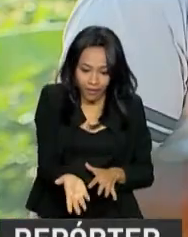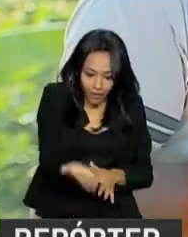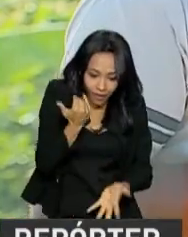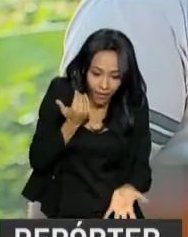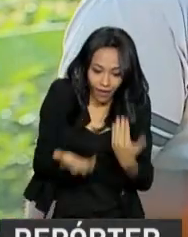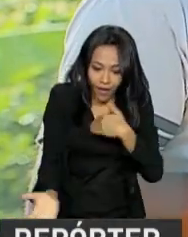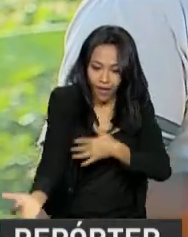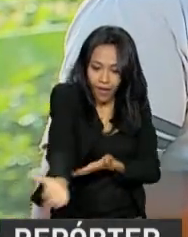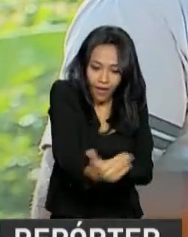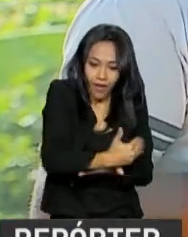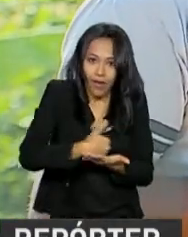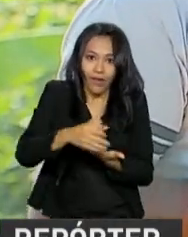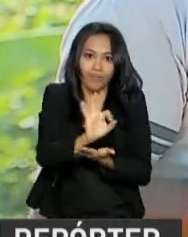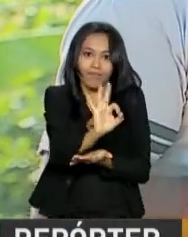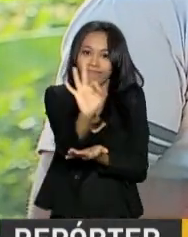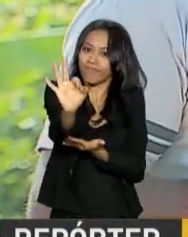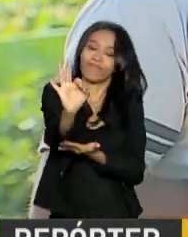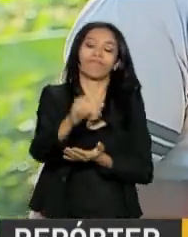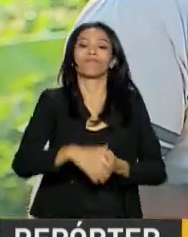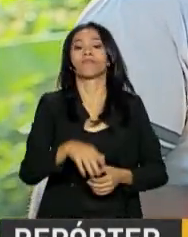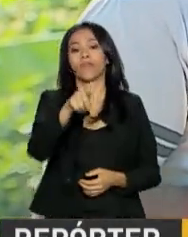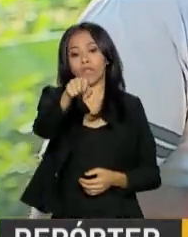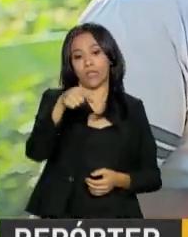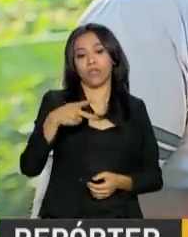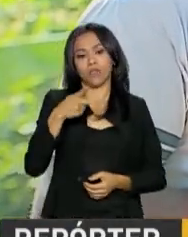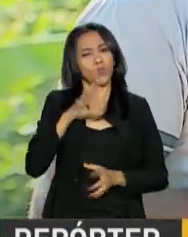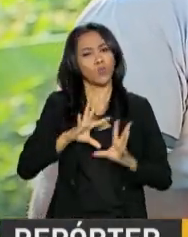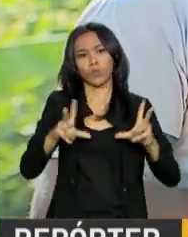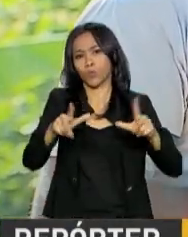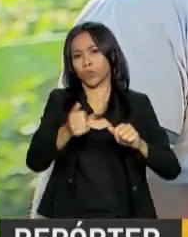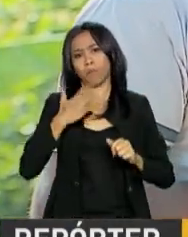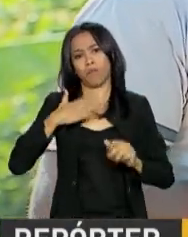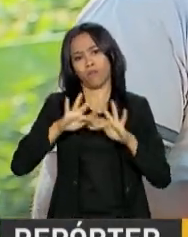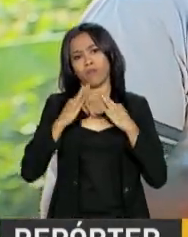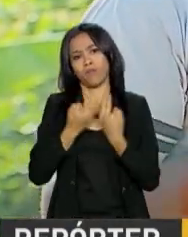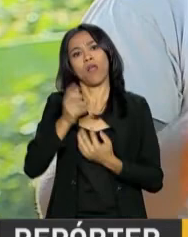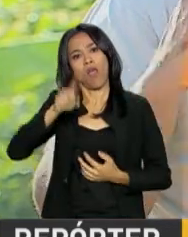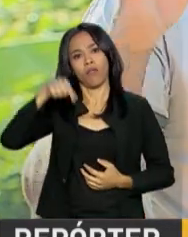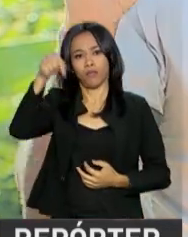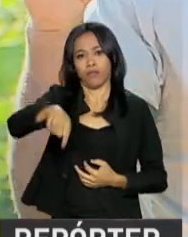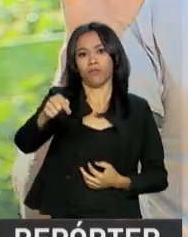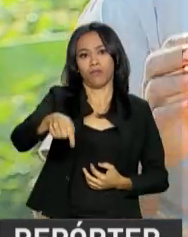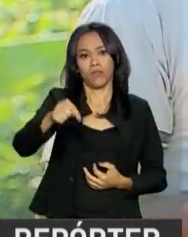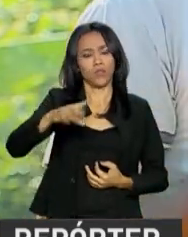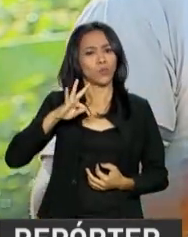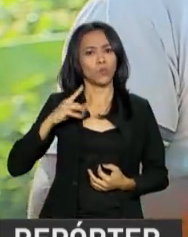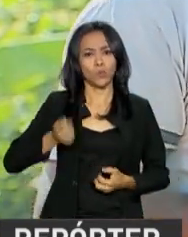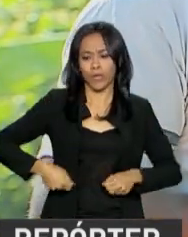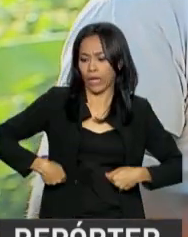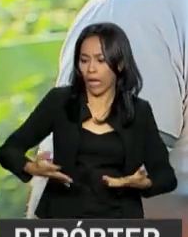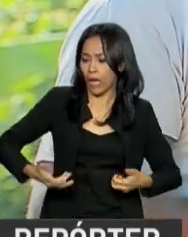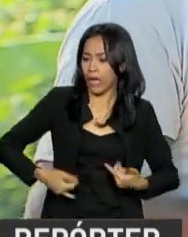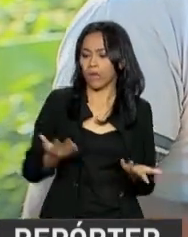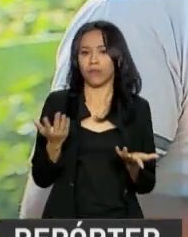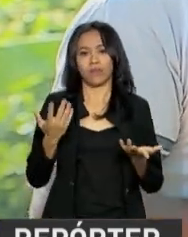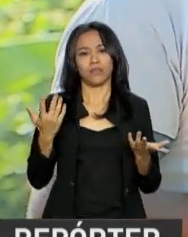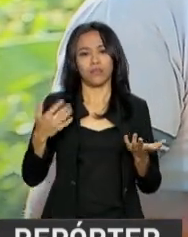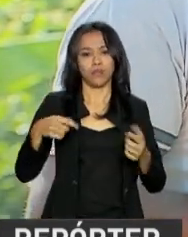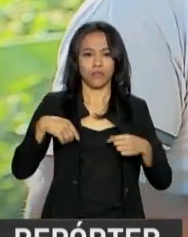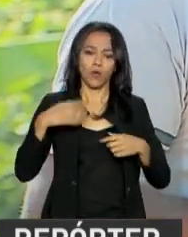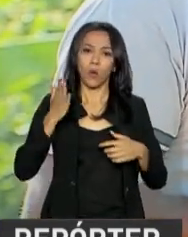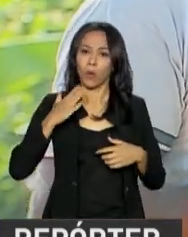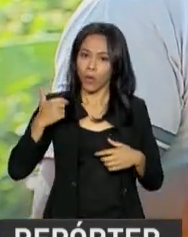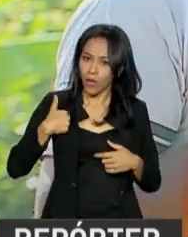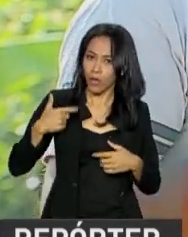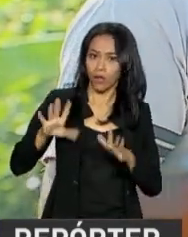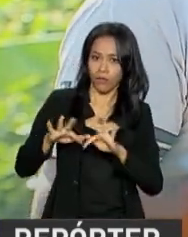hoje meu sustento da minha família todo sai daqui de dentro né toda coisa que gasta aqui dentro da chácara entendeu comigo e com a minha família